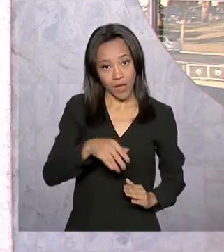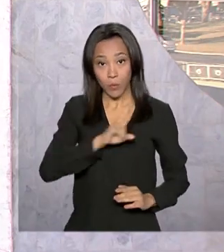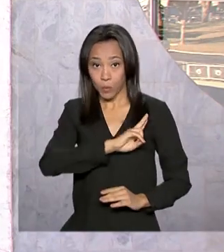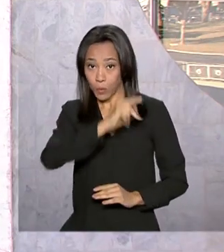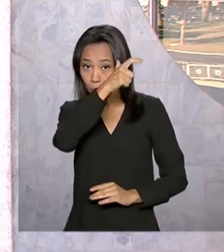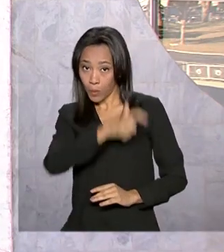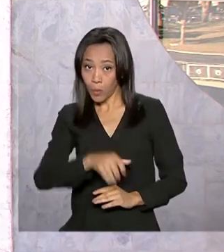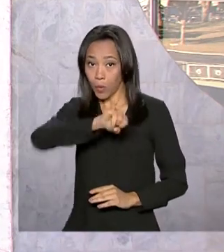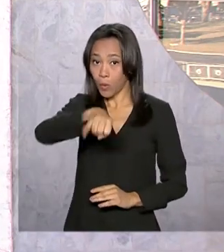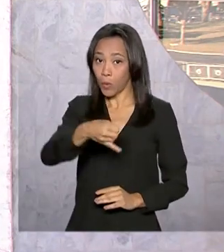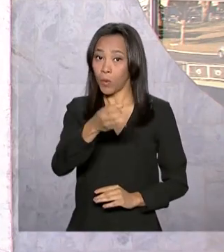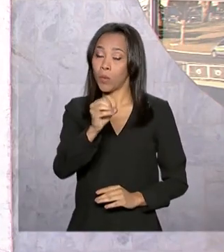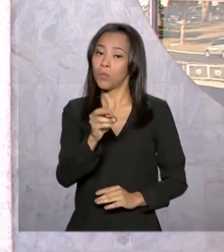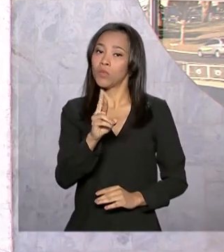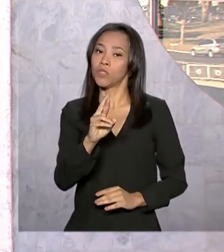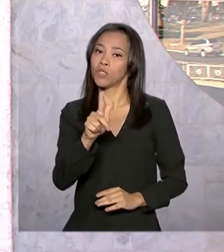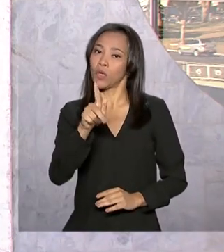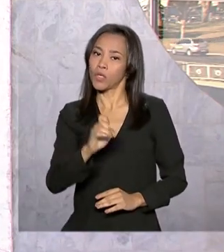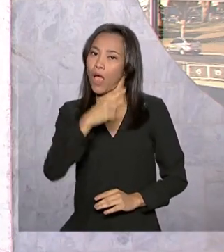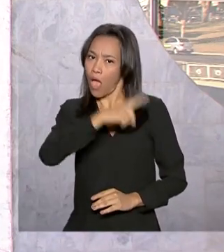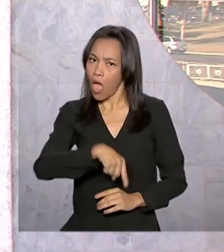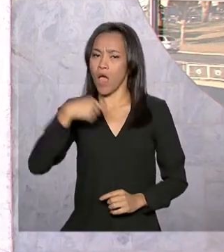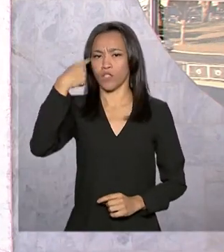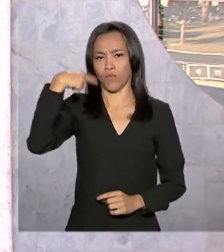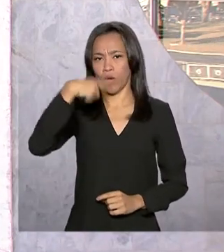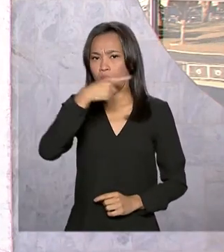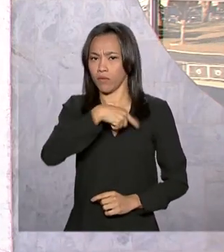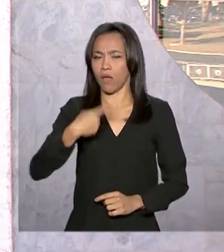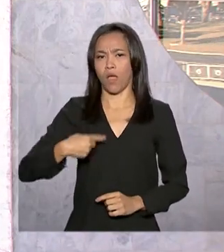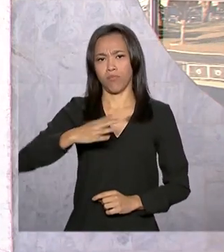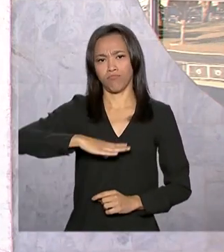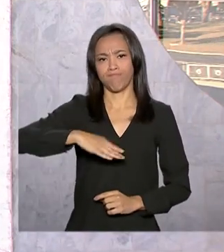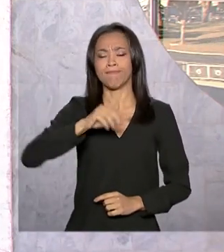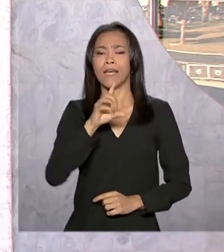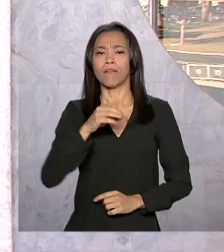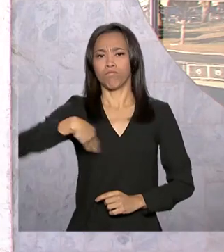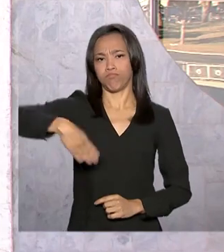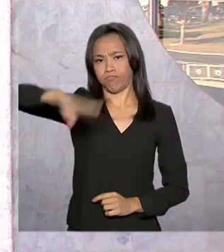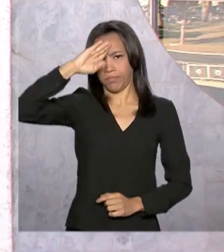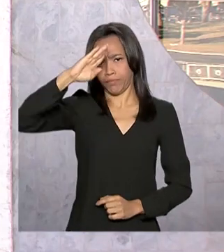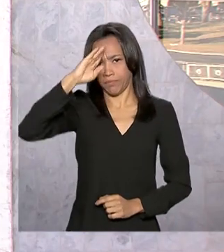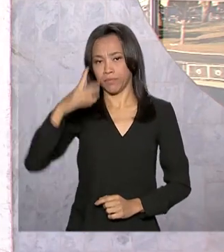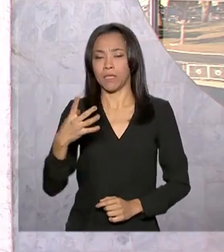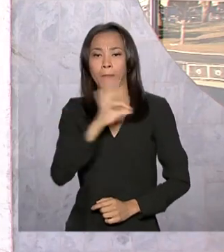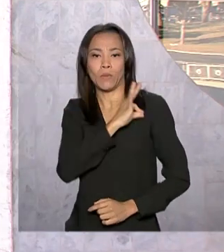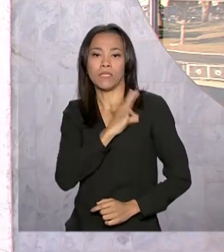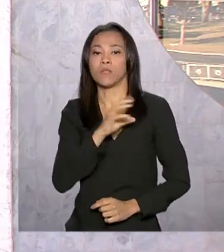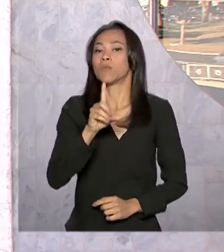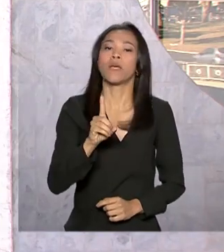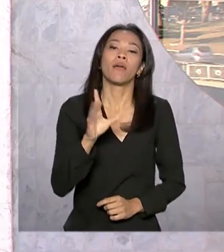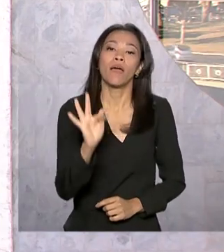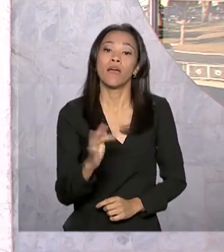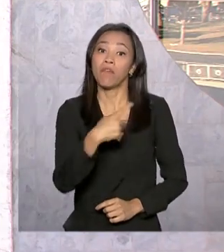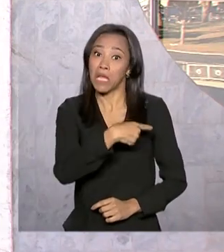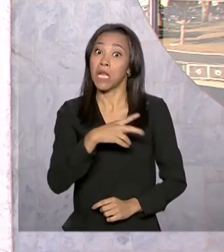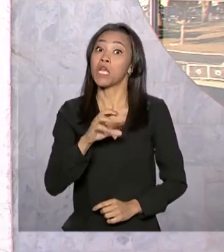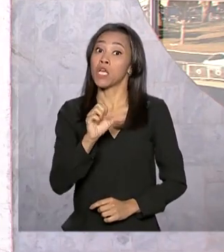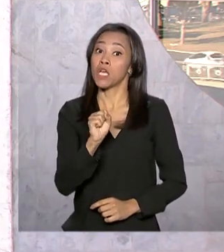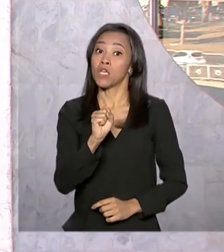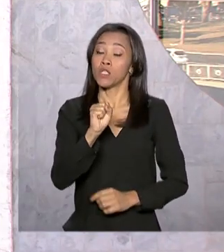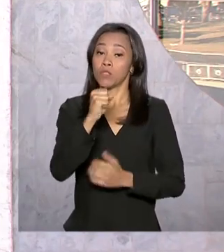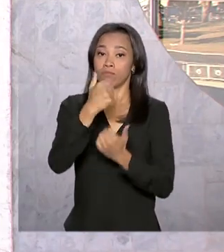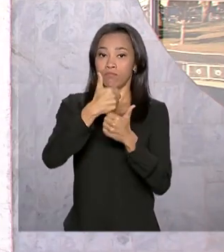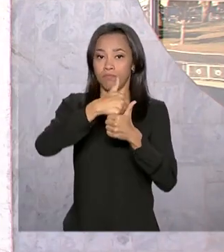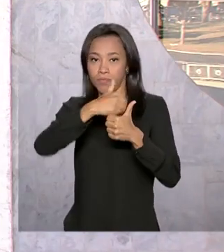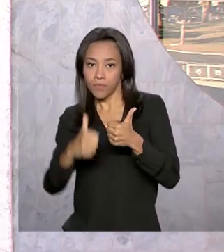Jorge Oliveira é advogado, major da Polícia Militar do Distrito Federal e está atualmente na subchefia da